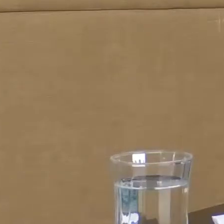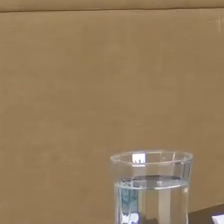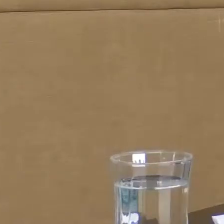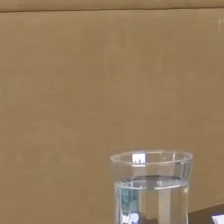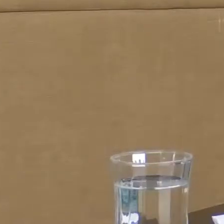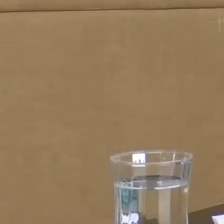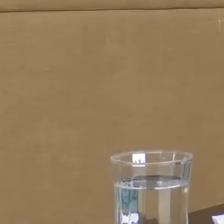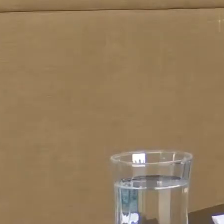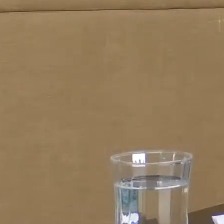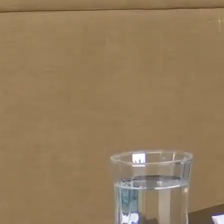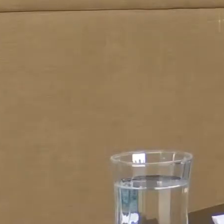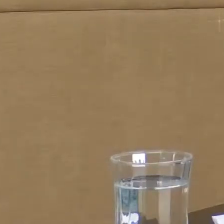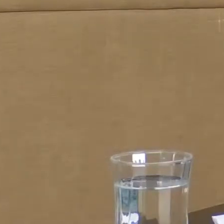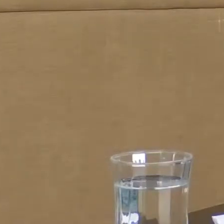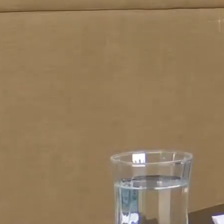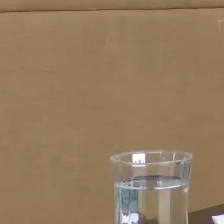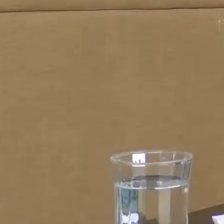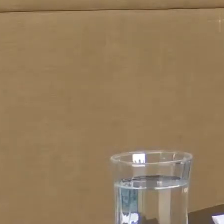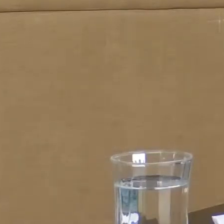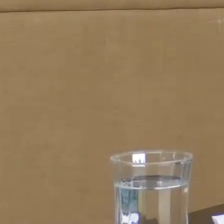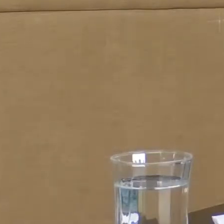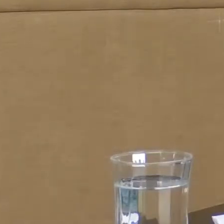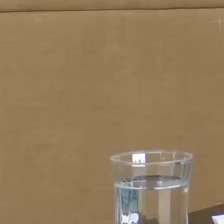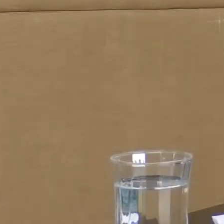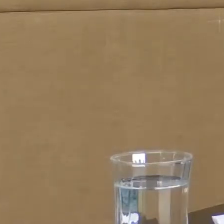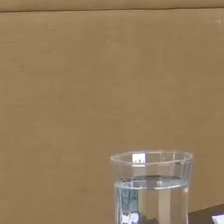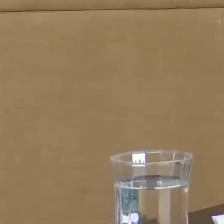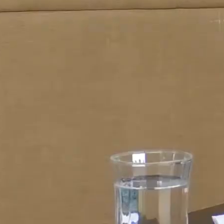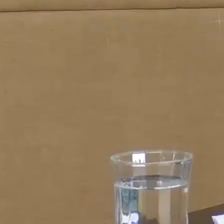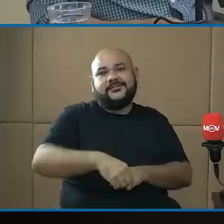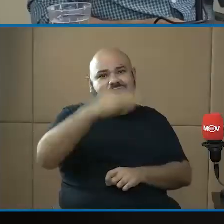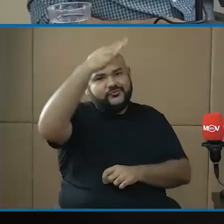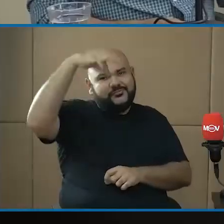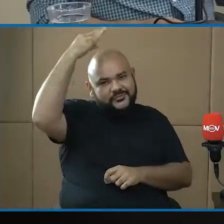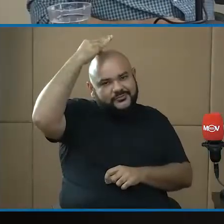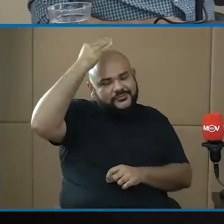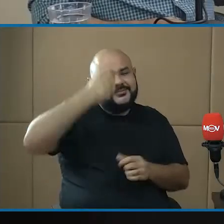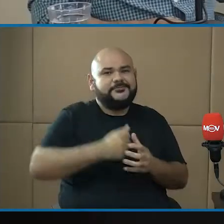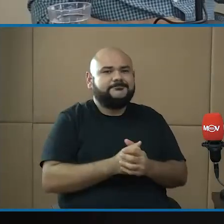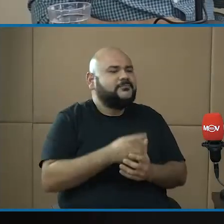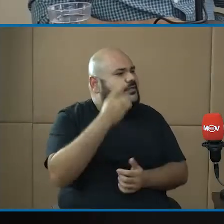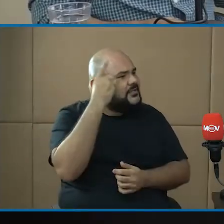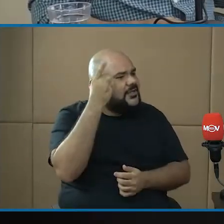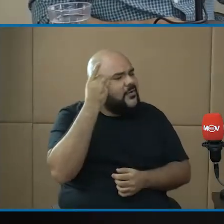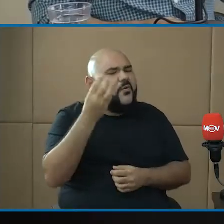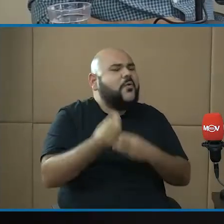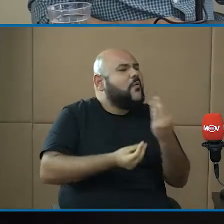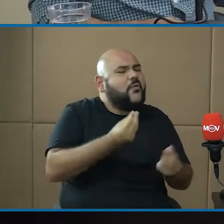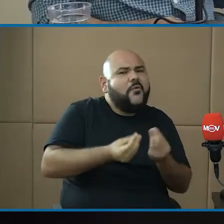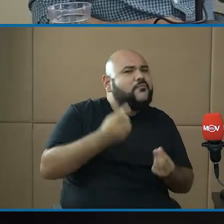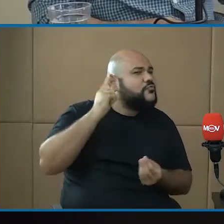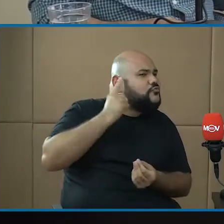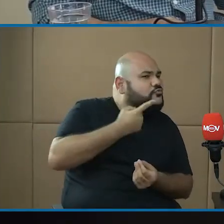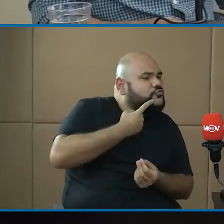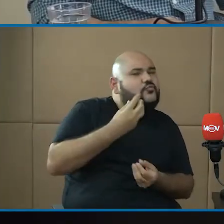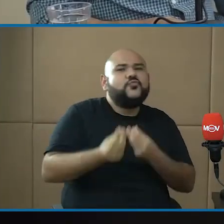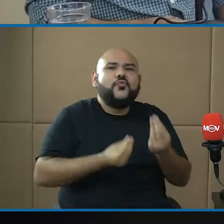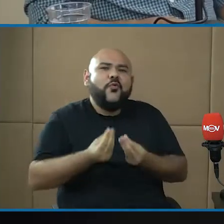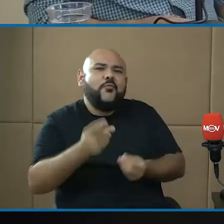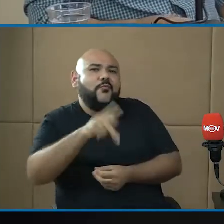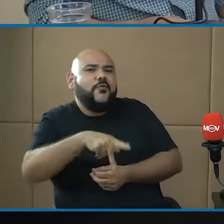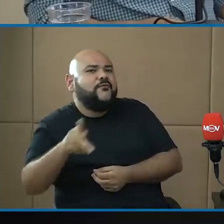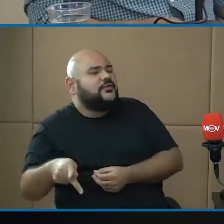formados na língua brasileira de sinais e eu queria começar com o Daniel. Daniel, como é que é ser surdo e como é que é ser